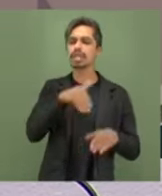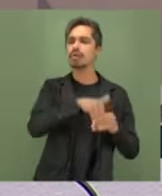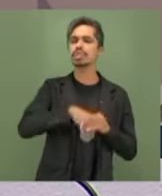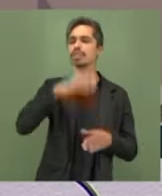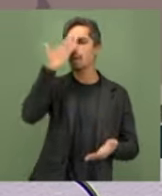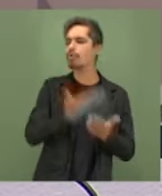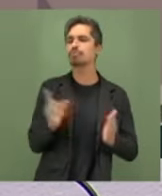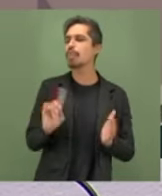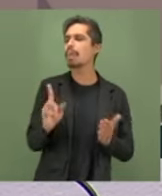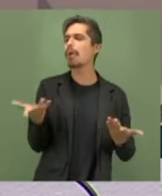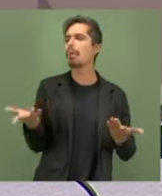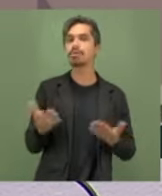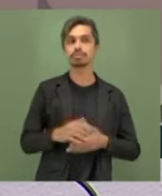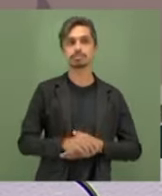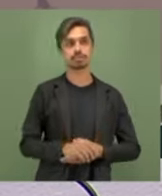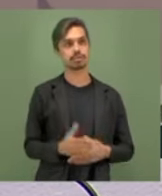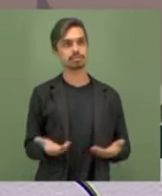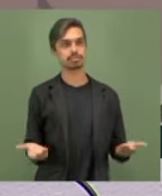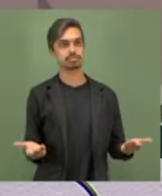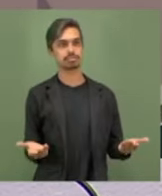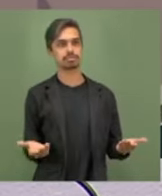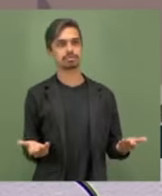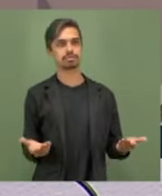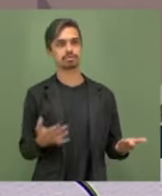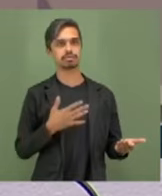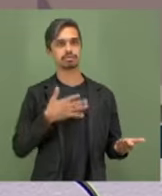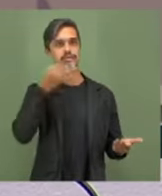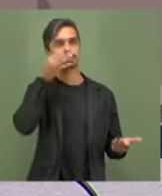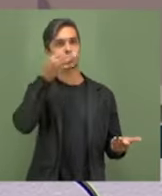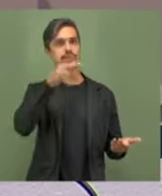Bom... Porque é que a minha opinião de um